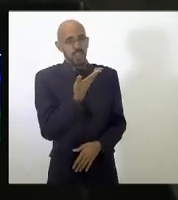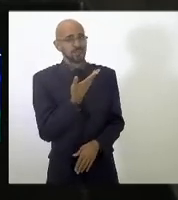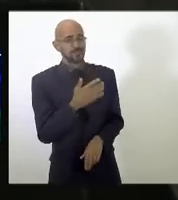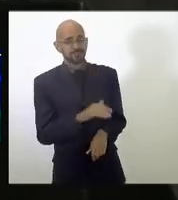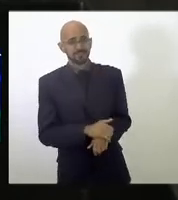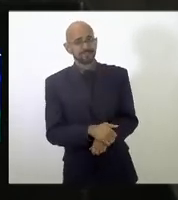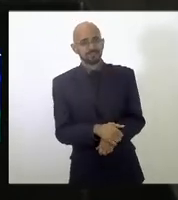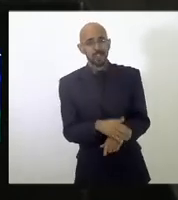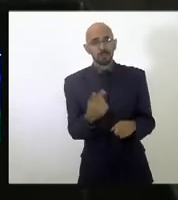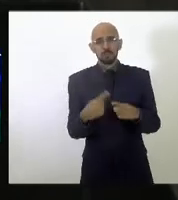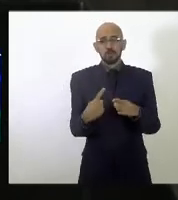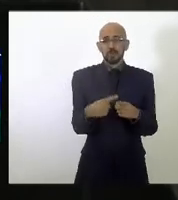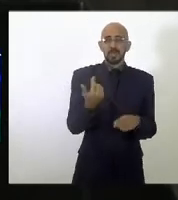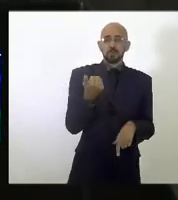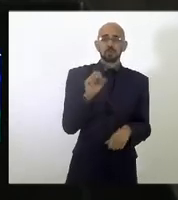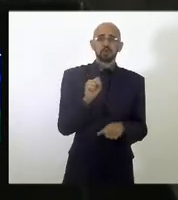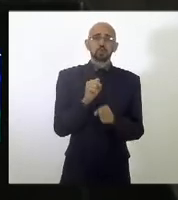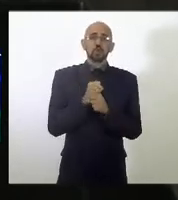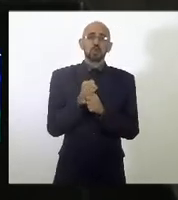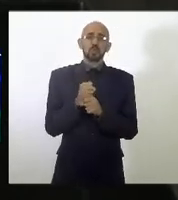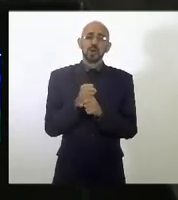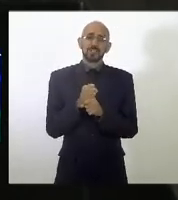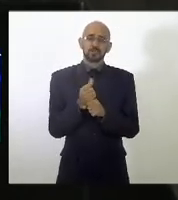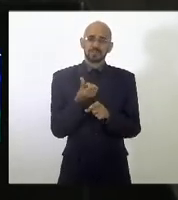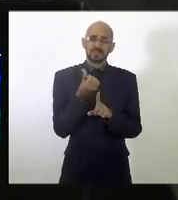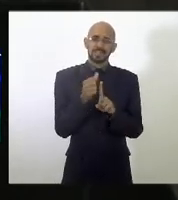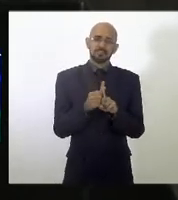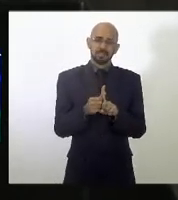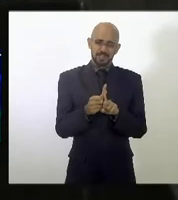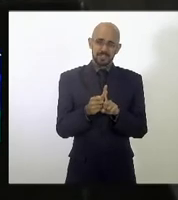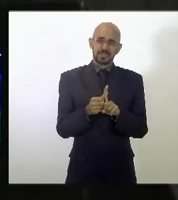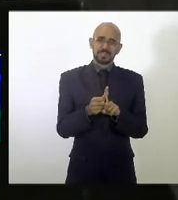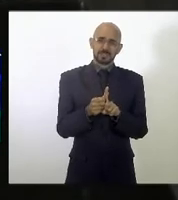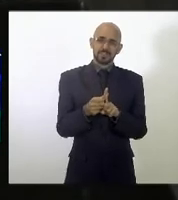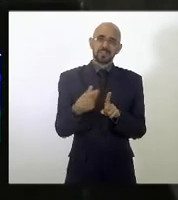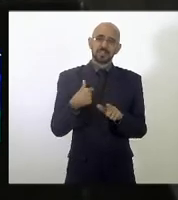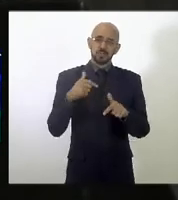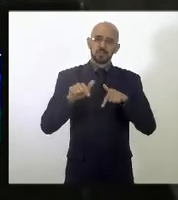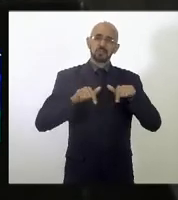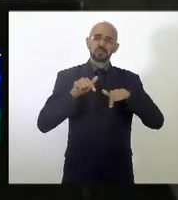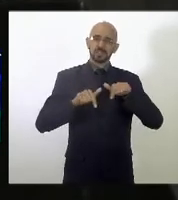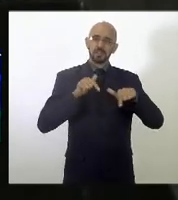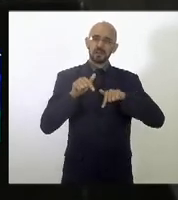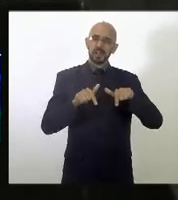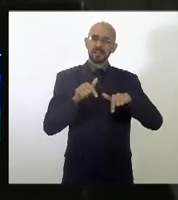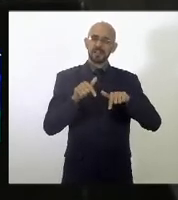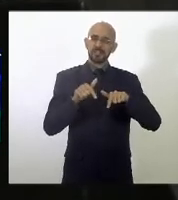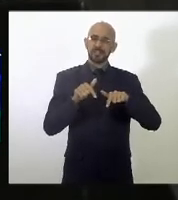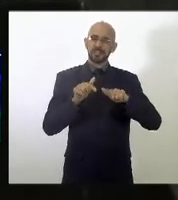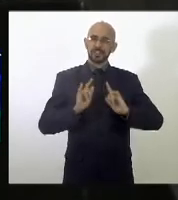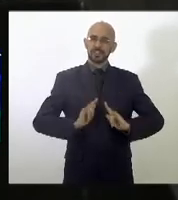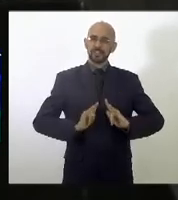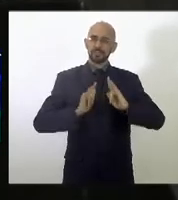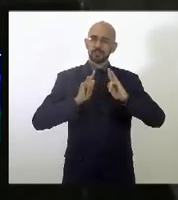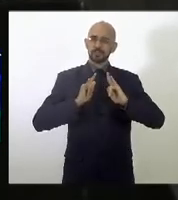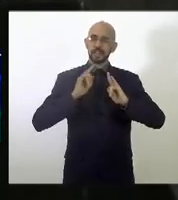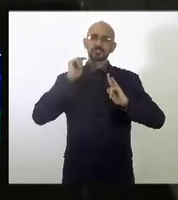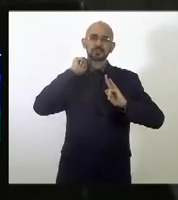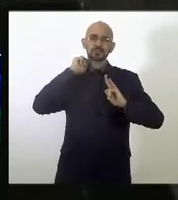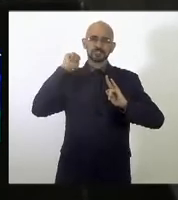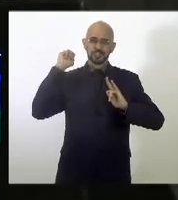durante 18 anos e 6 meses, trabalhei no parlamento, no Palácio